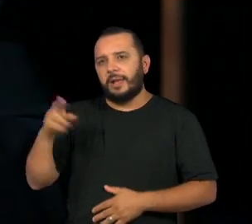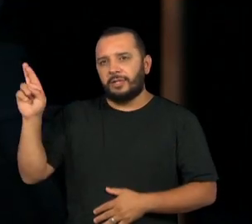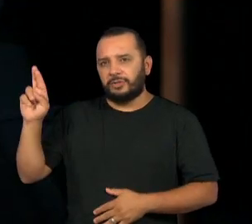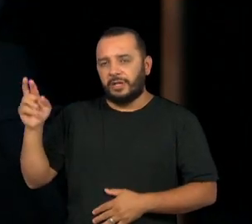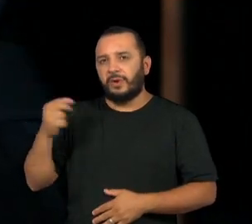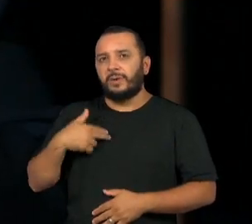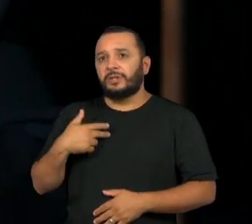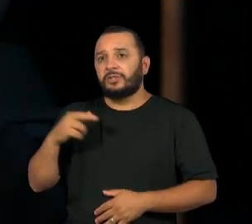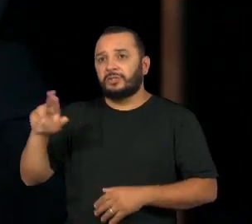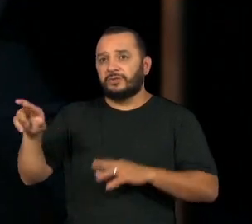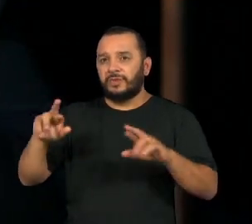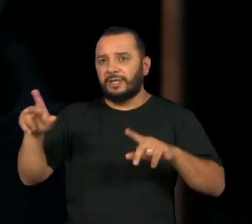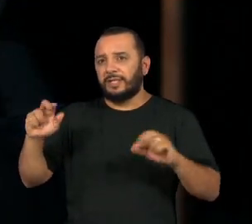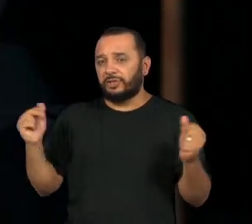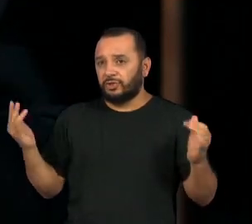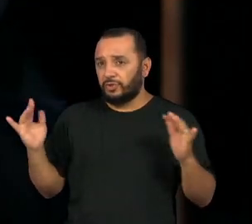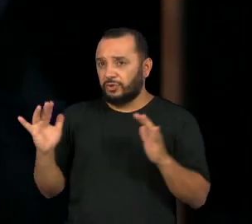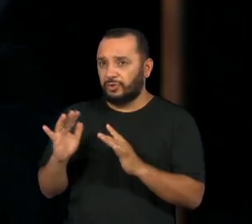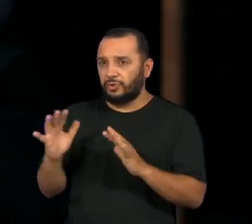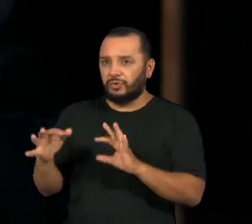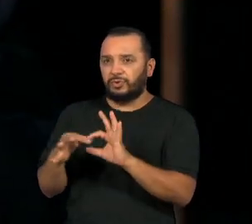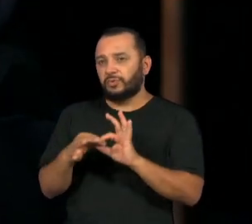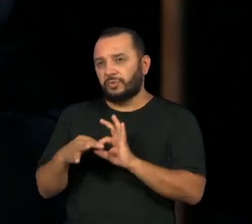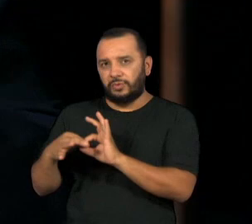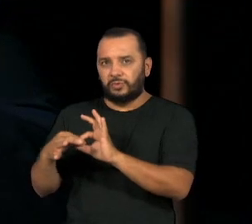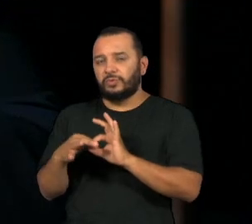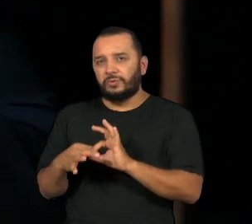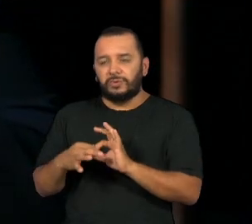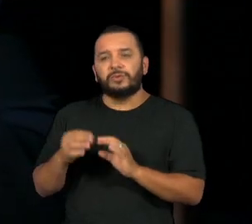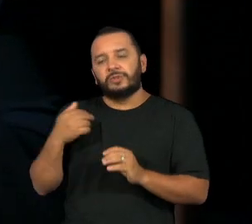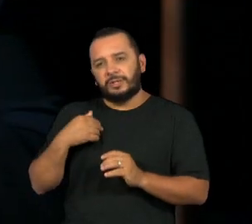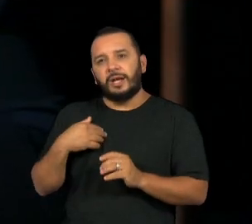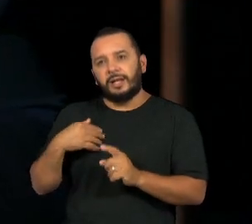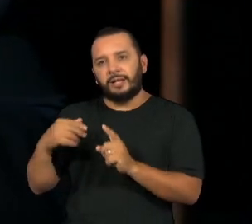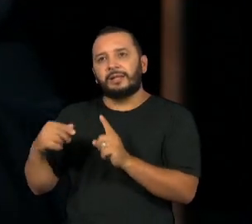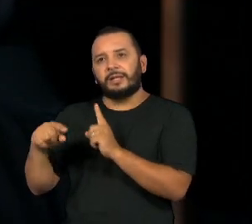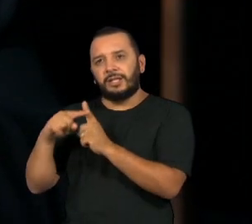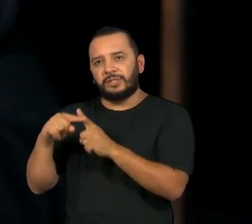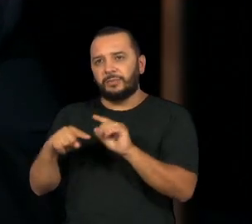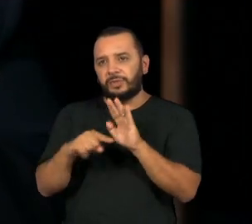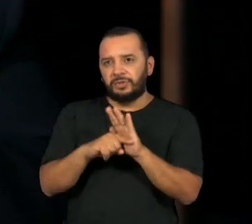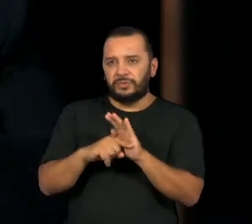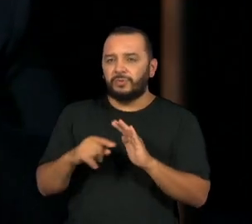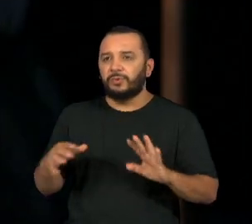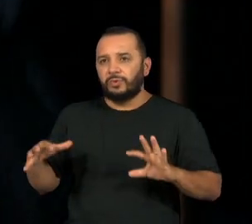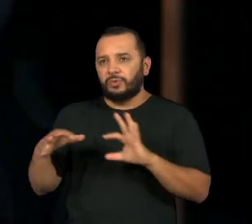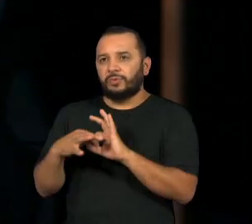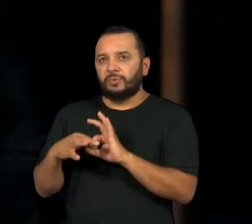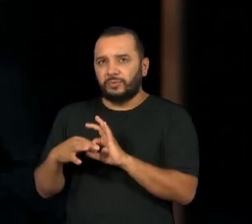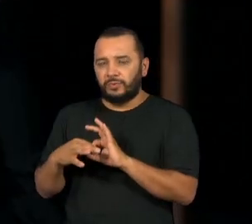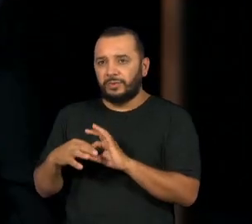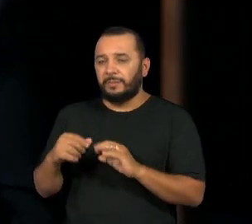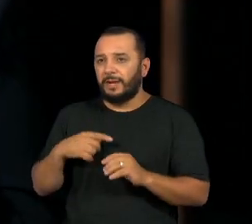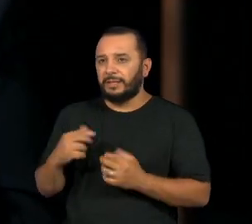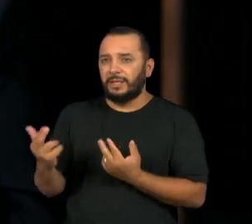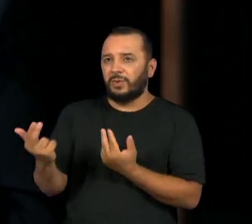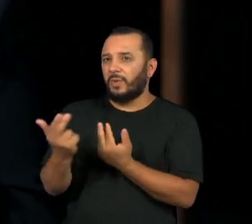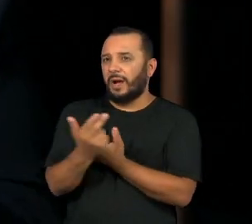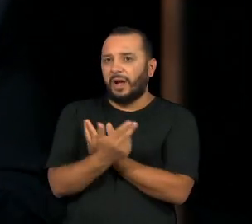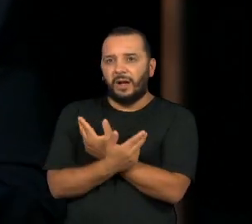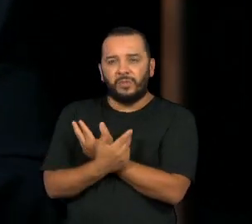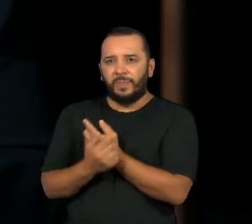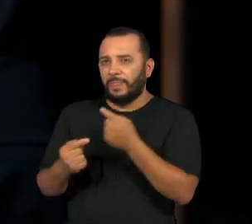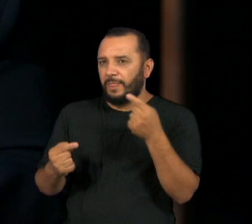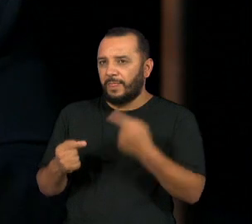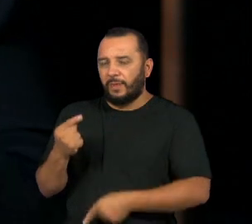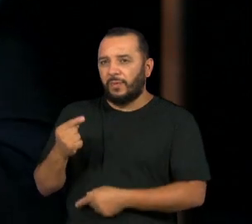junta. Isso é física, né? Polo negativo. O que não junta é a incompatibilidade.